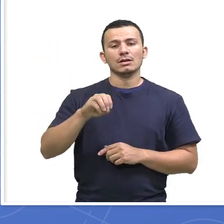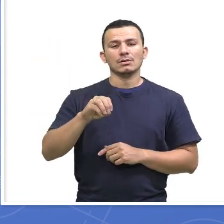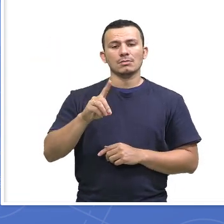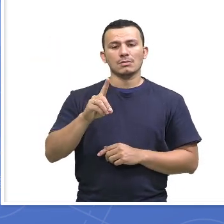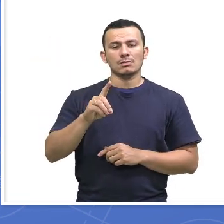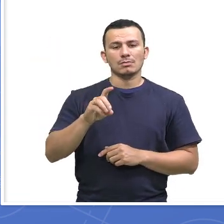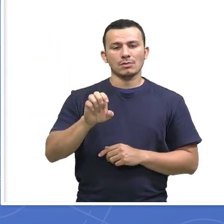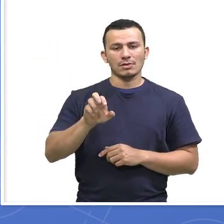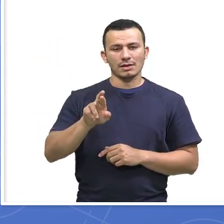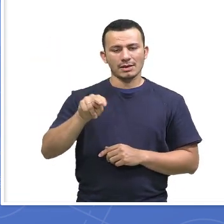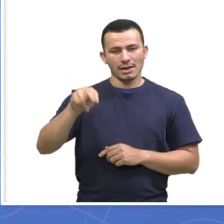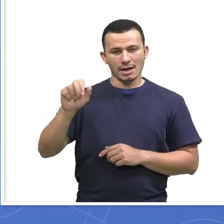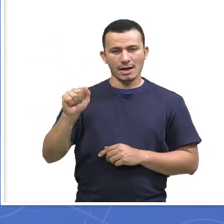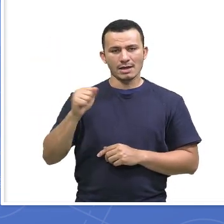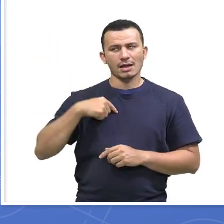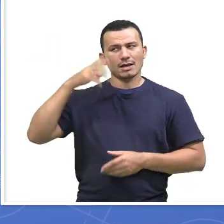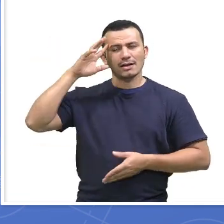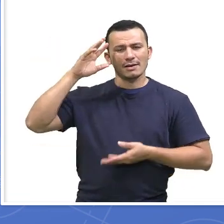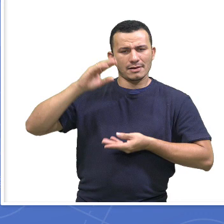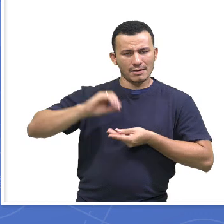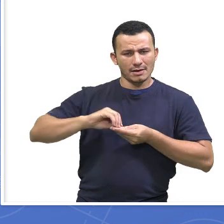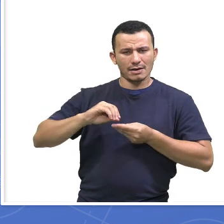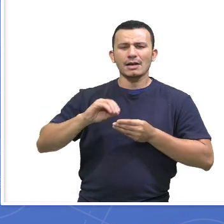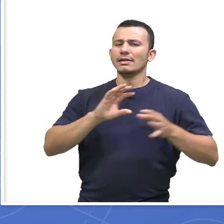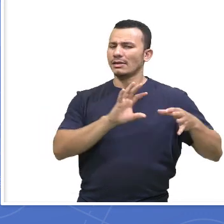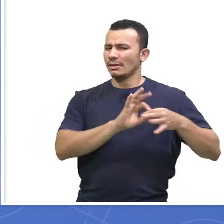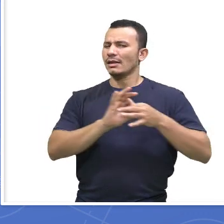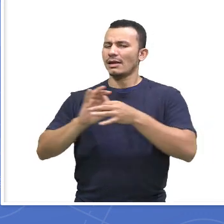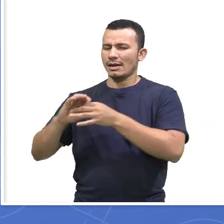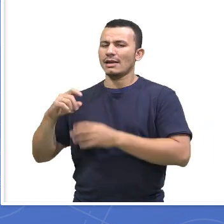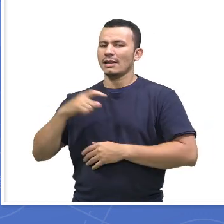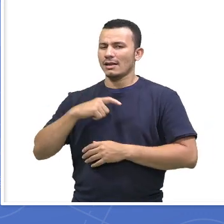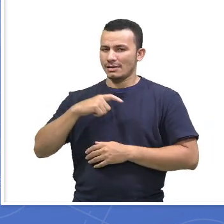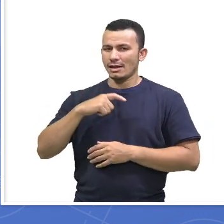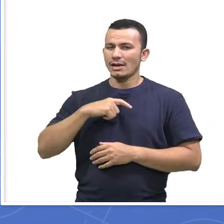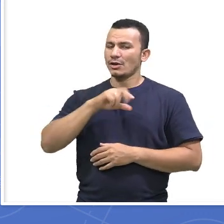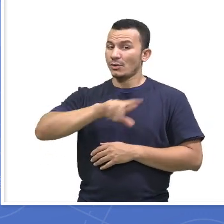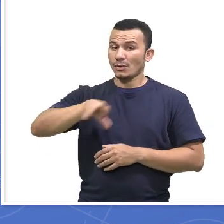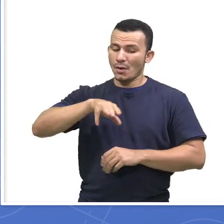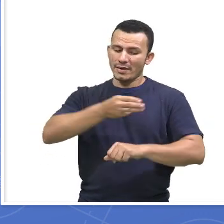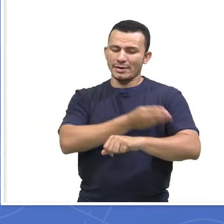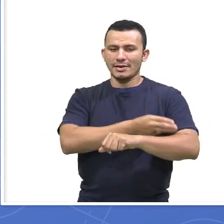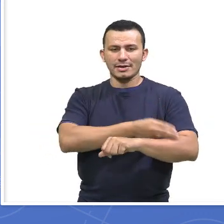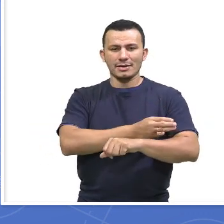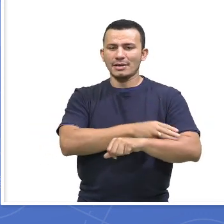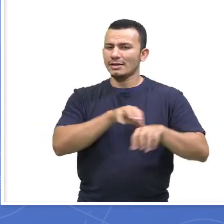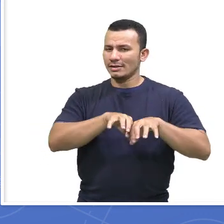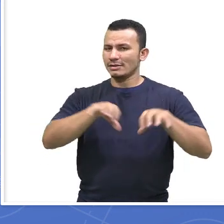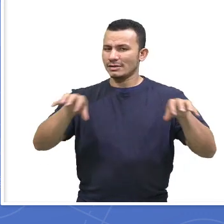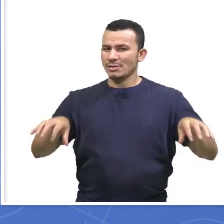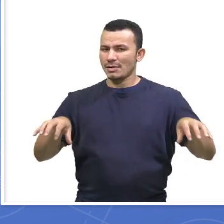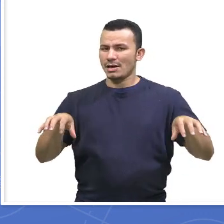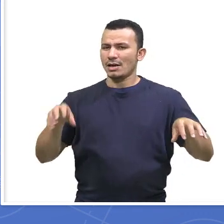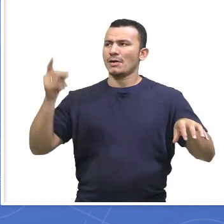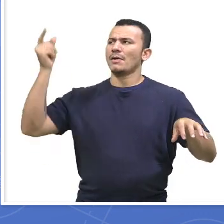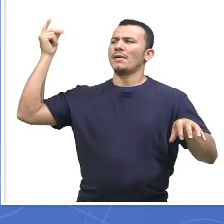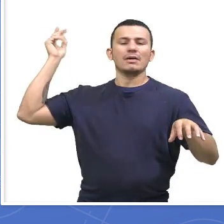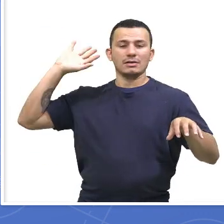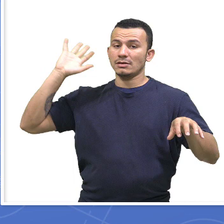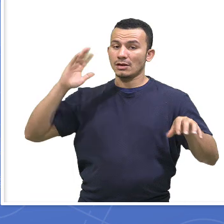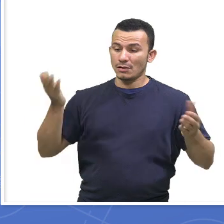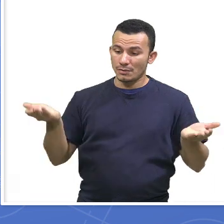muita coisa, já entra dentro de um contexto muito maior, né? Que não é medieval, não é antigo, é